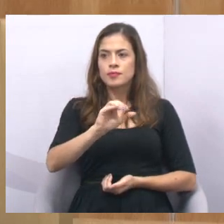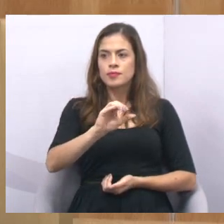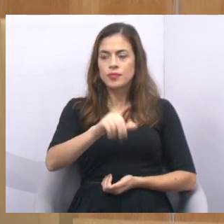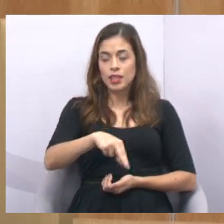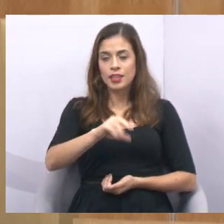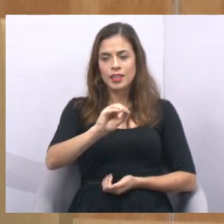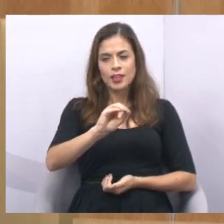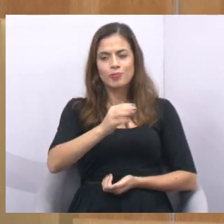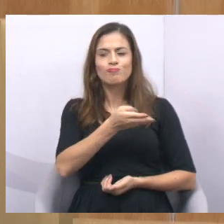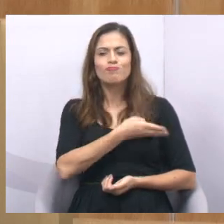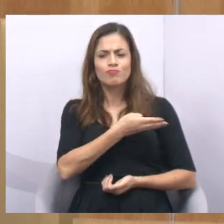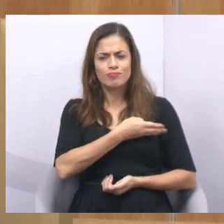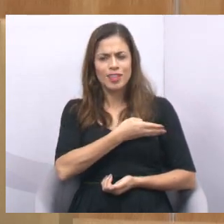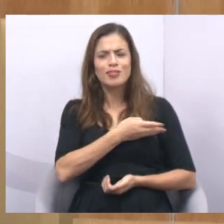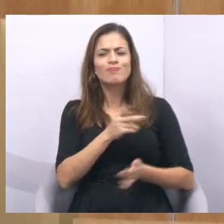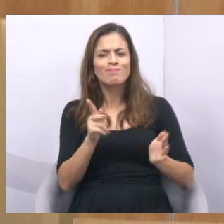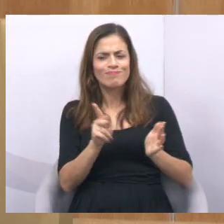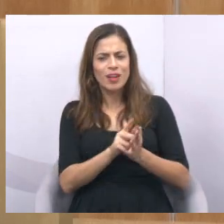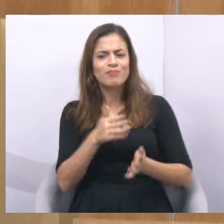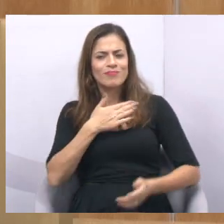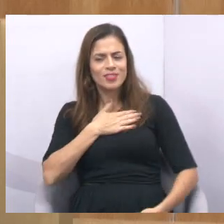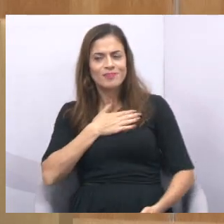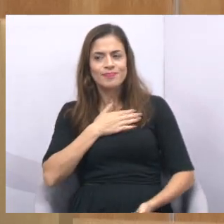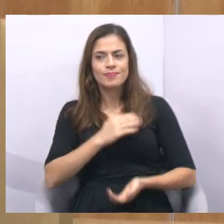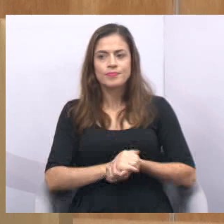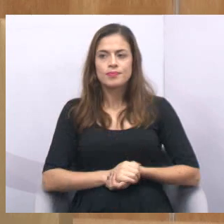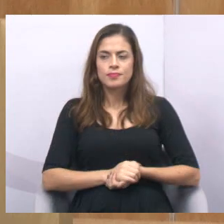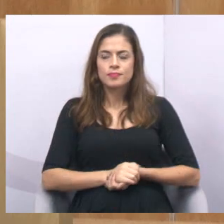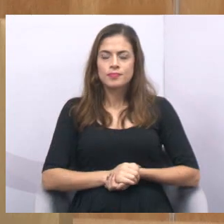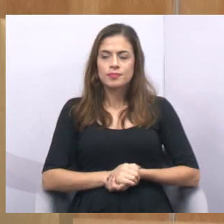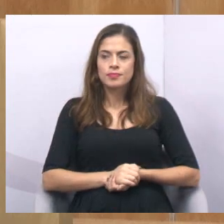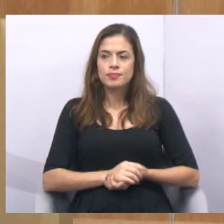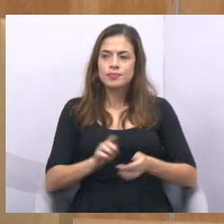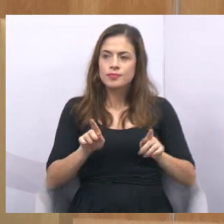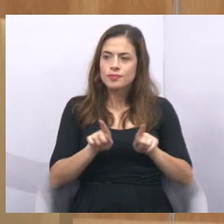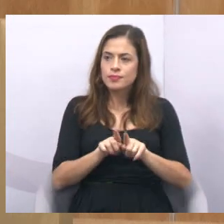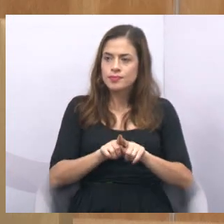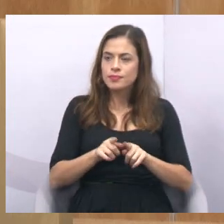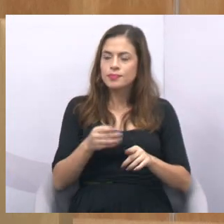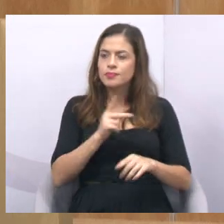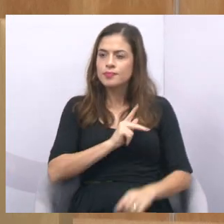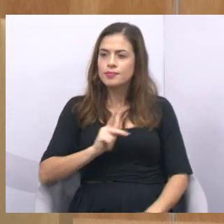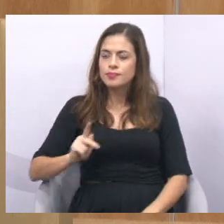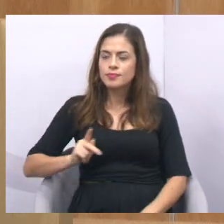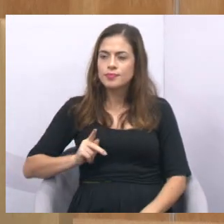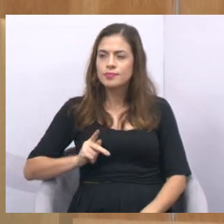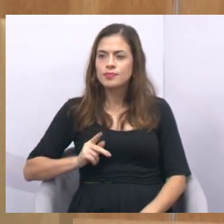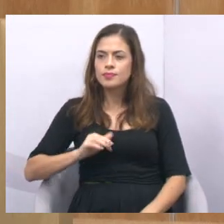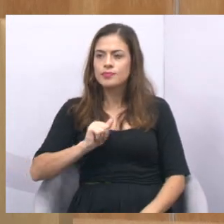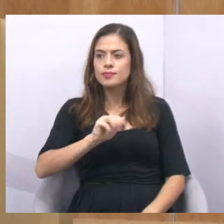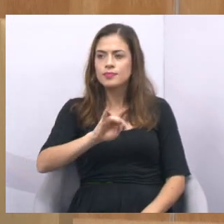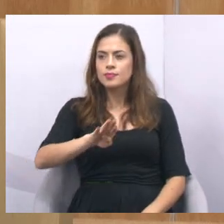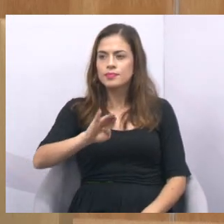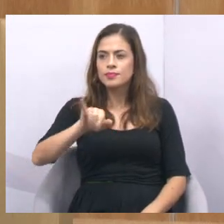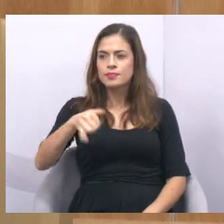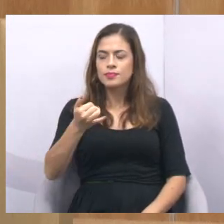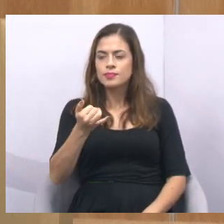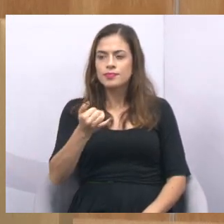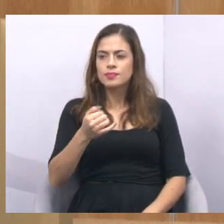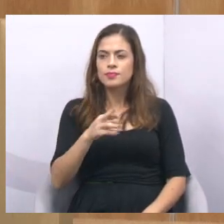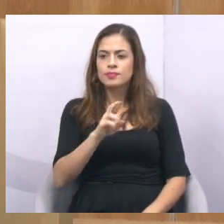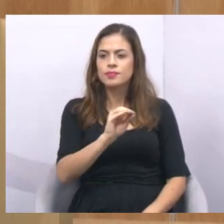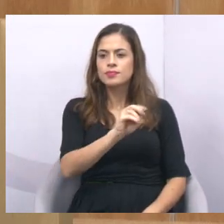na praia do basquetebol, qual cumprimento está aqui presente o presidente da BJ, o Rodrigo, Adir Rossi pelo